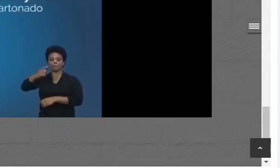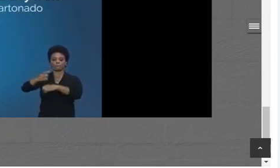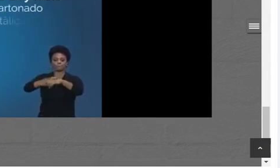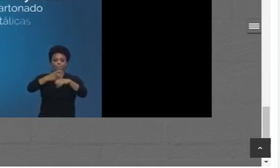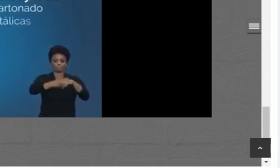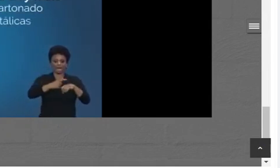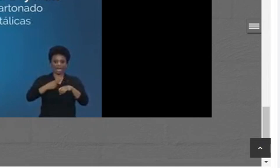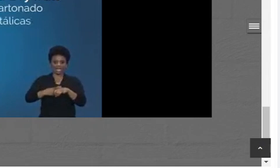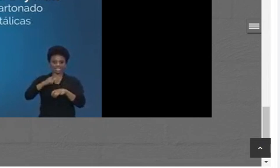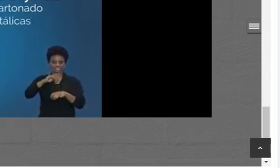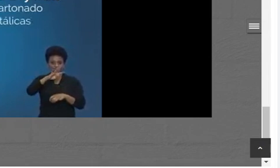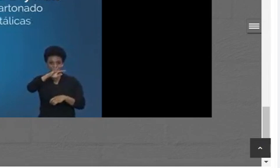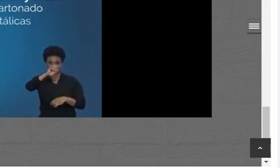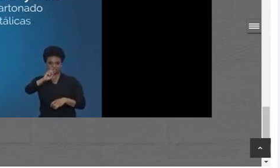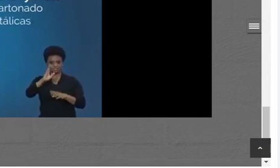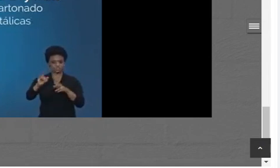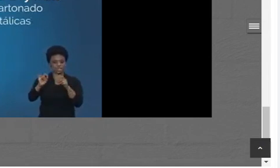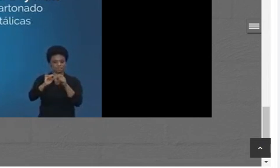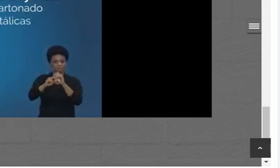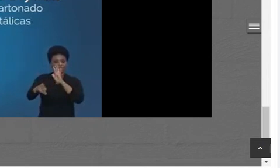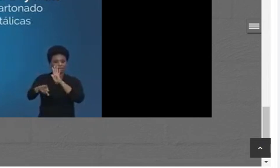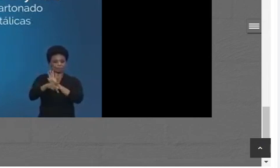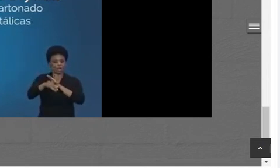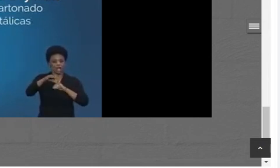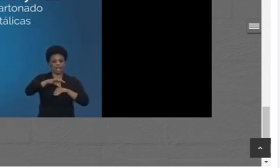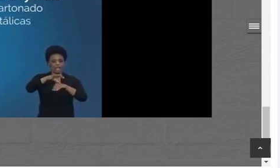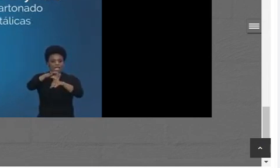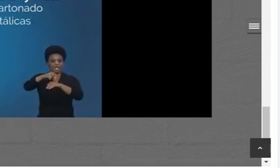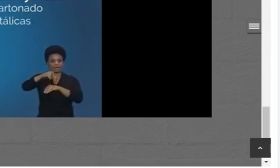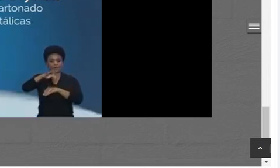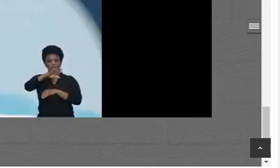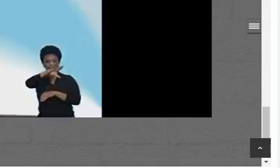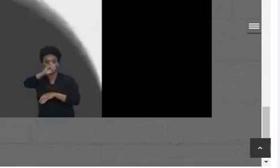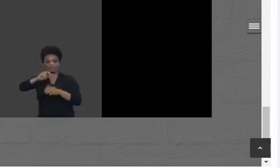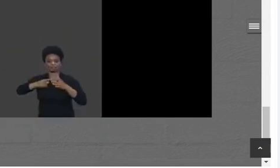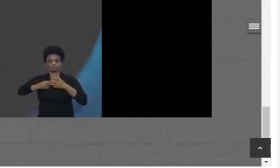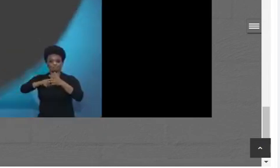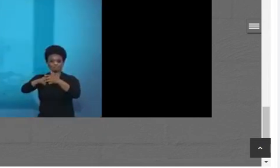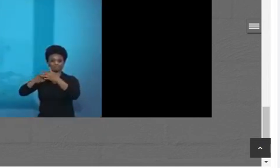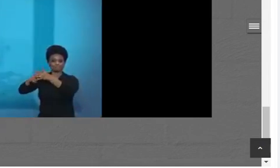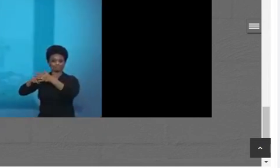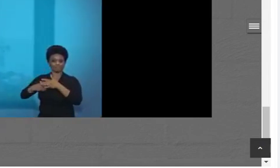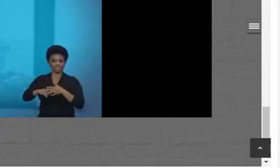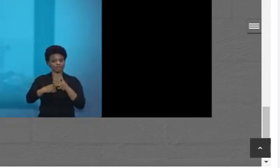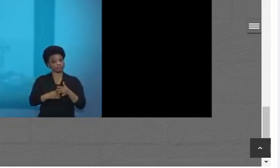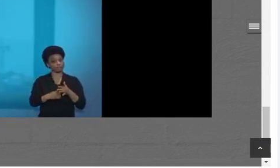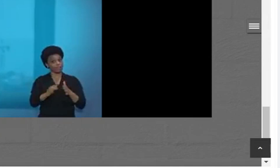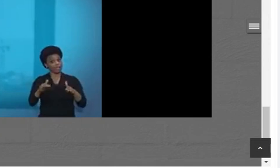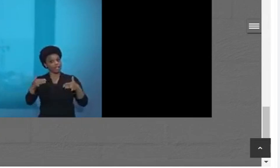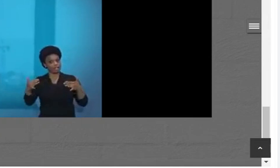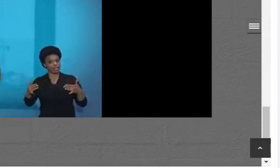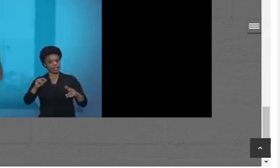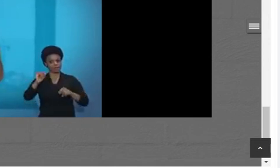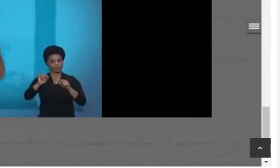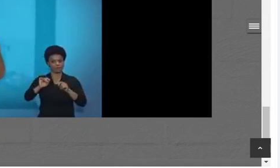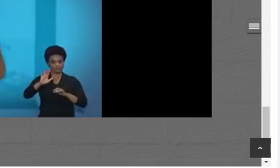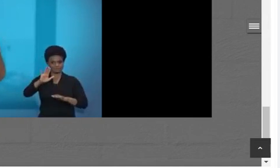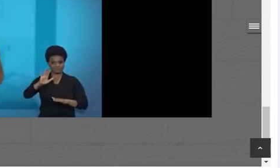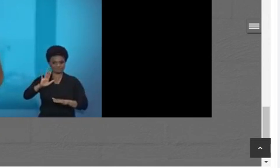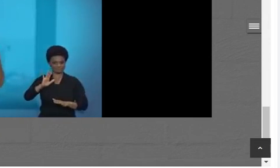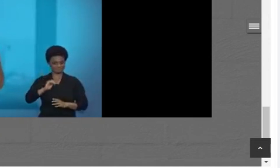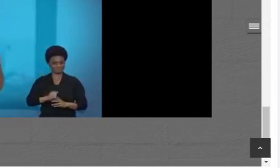acartonado, estruturadas por guias metálicas e fixadas por parafusos. Então o negócio é...